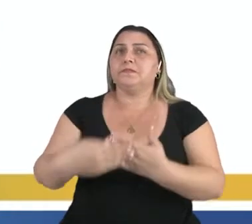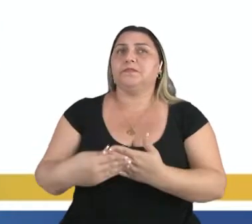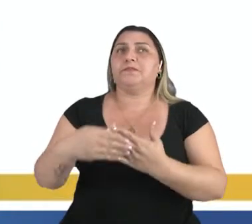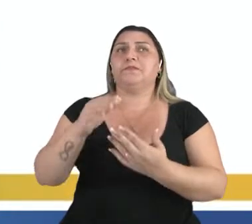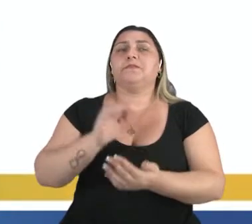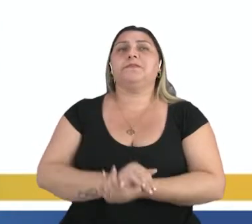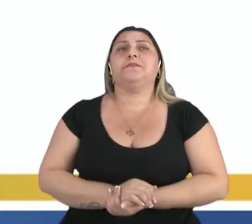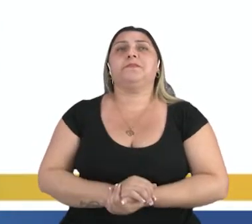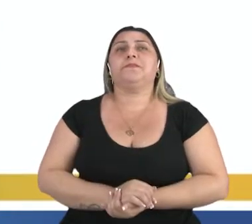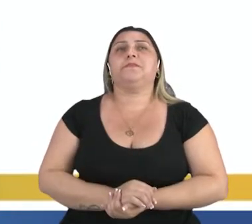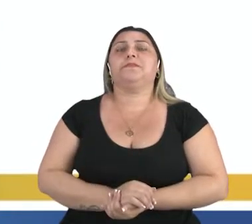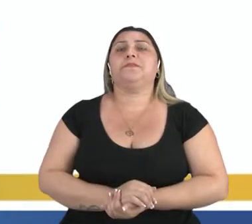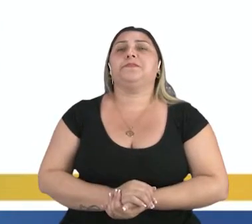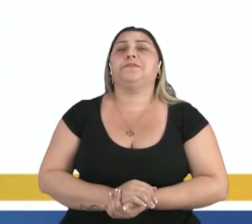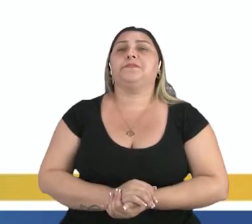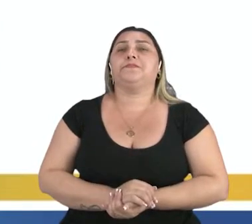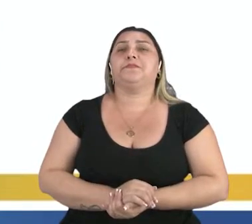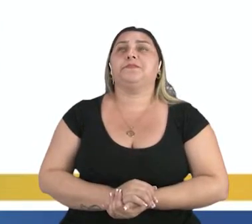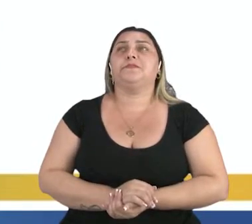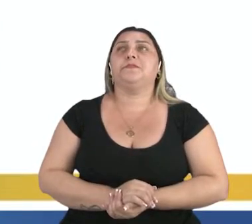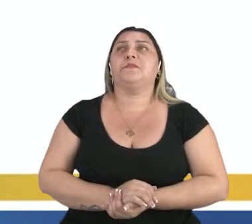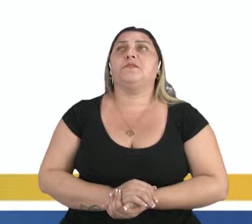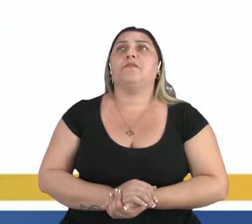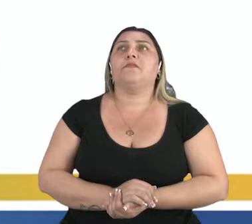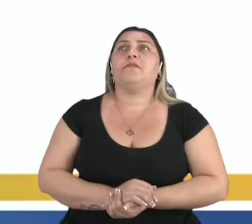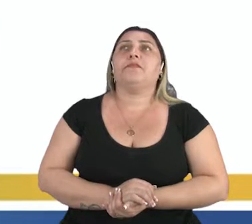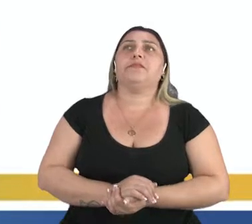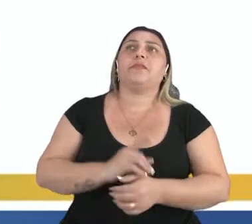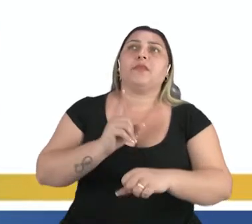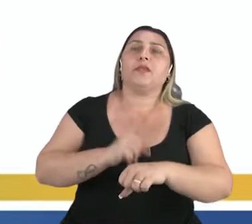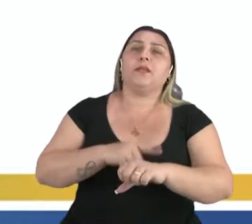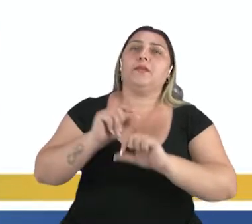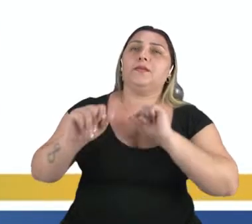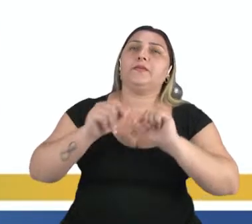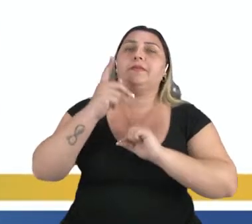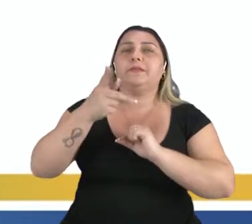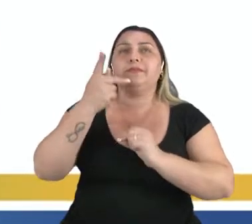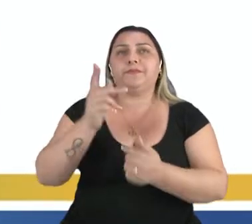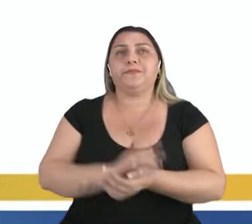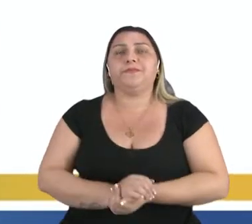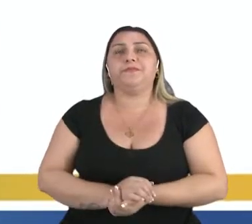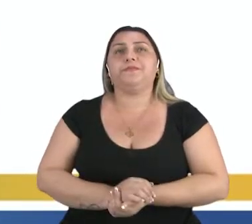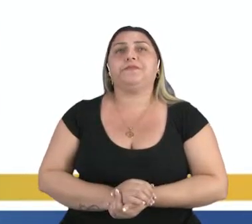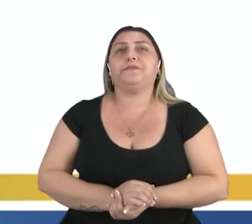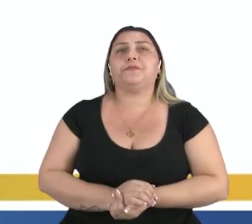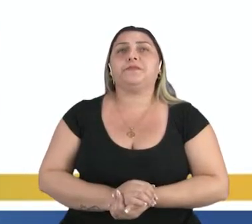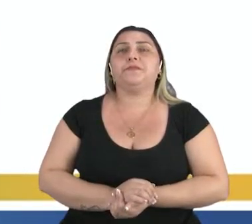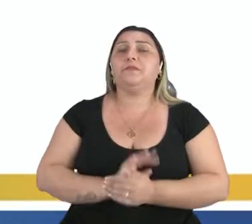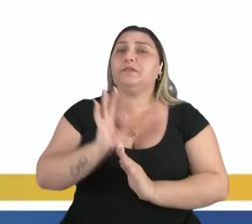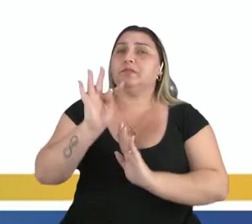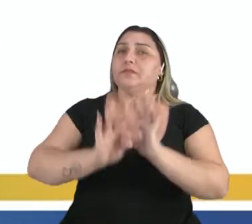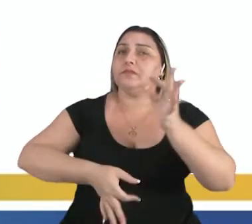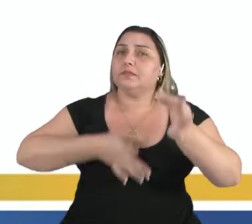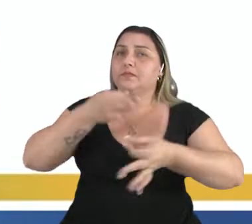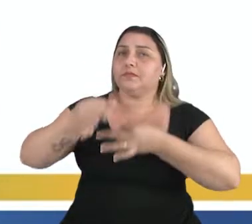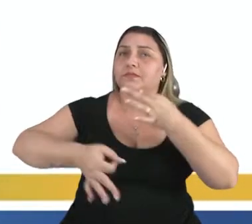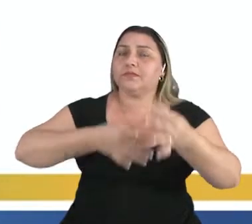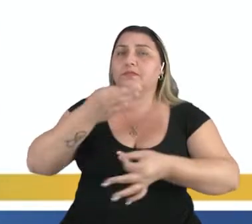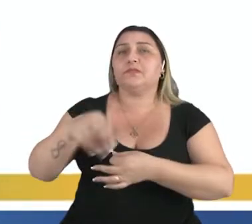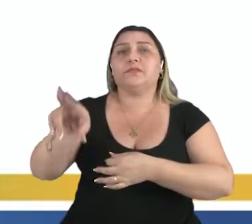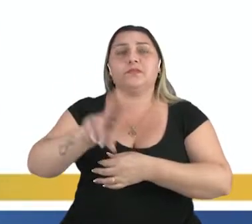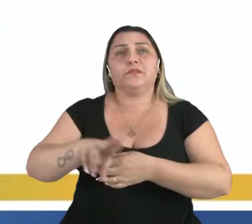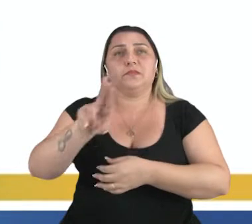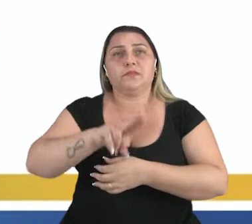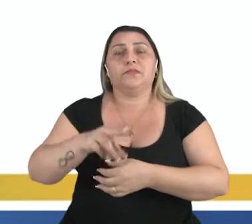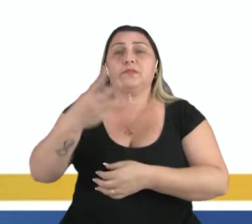né, aquela apresentação do seu tema, do que você vai falar. Ainda que seja um texto argumentativo, convém